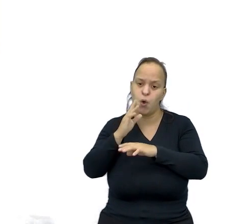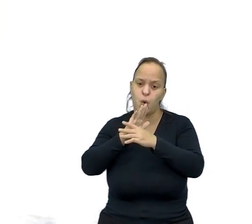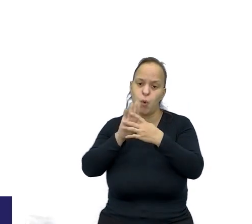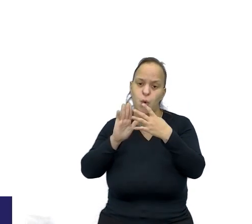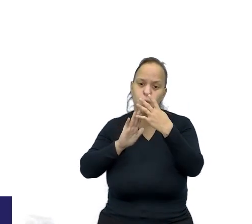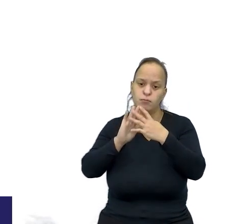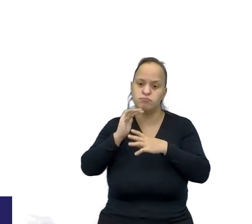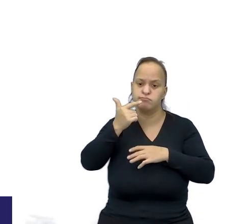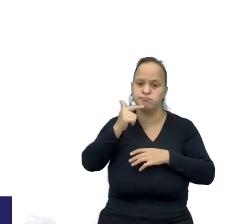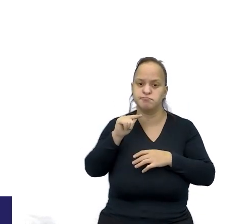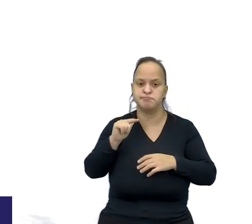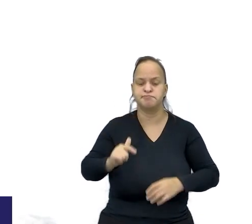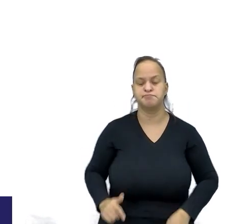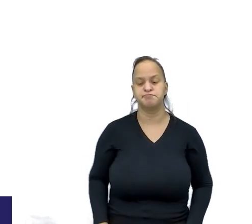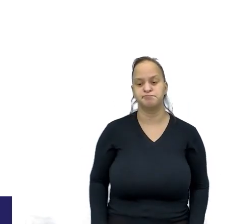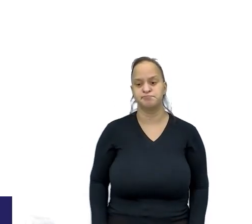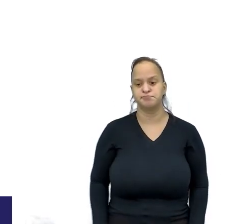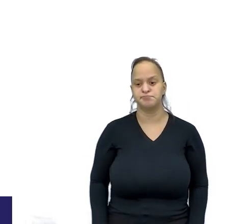Próximo.